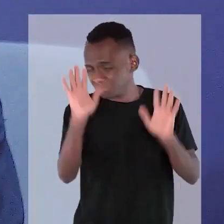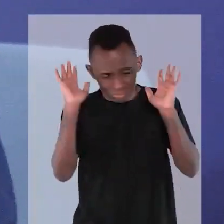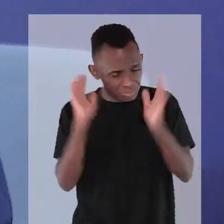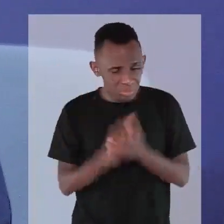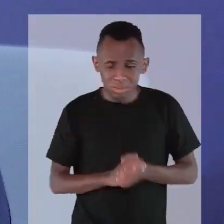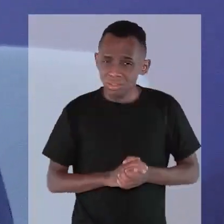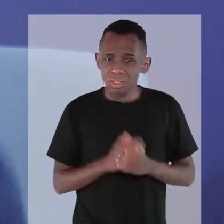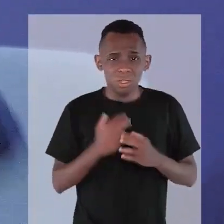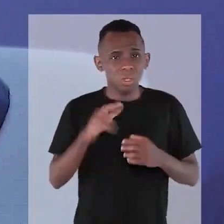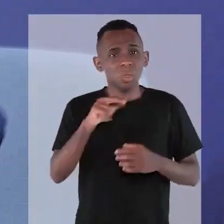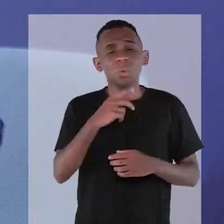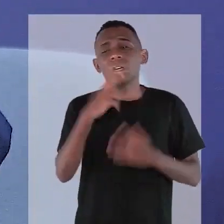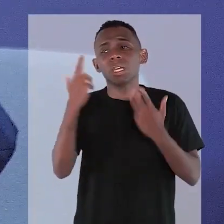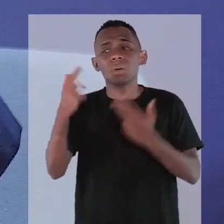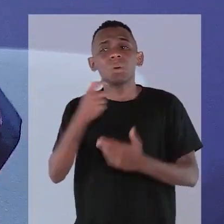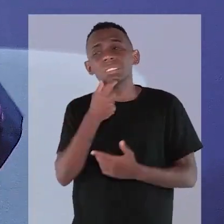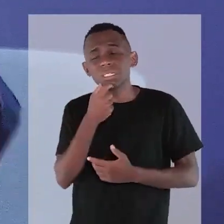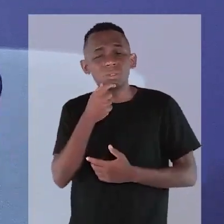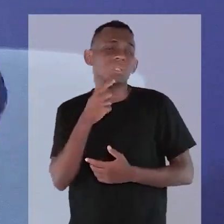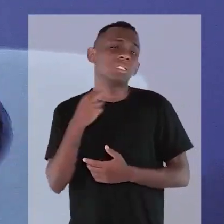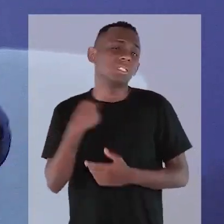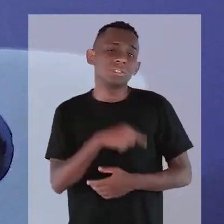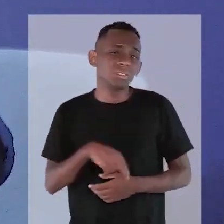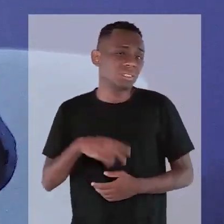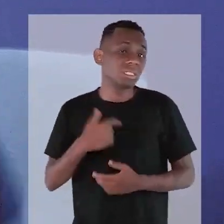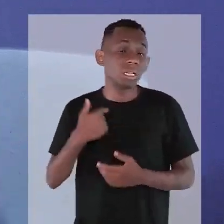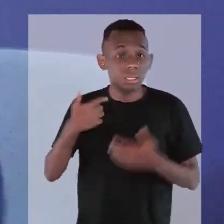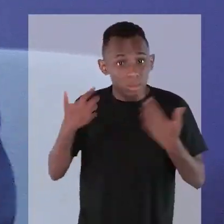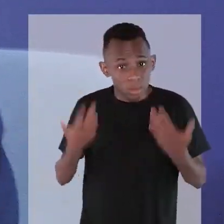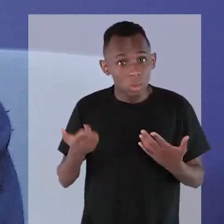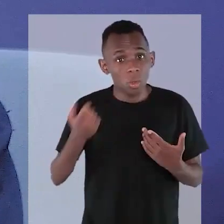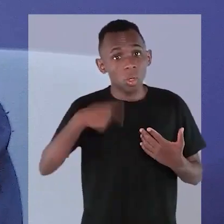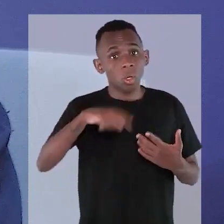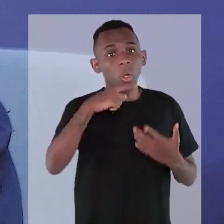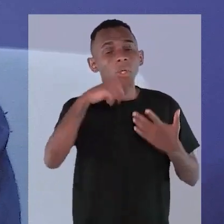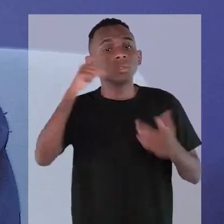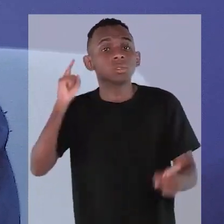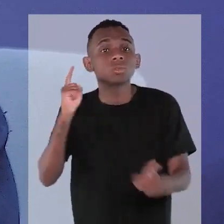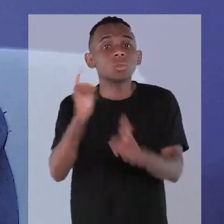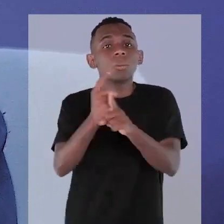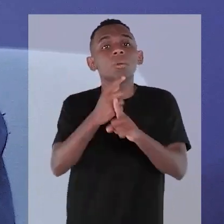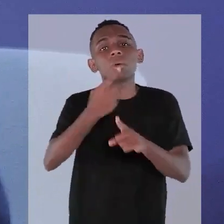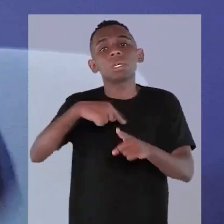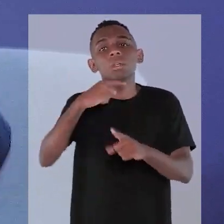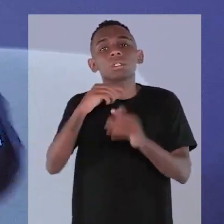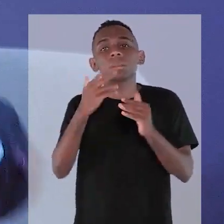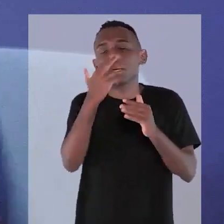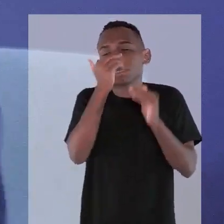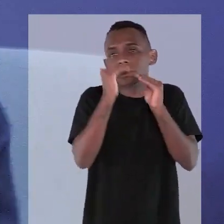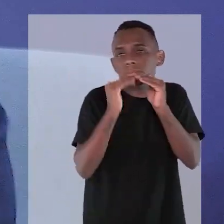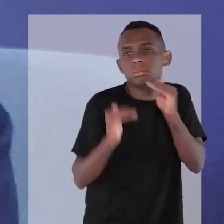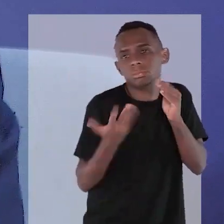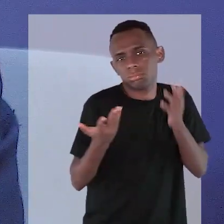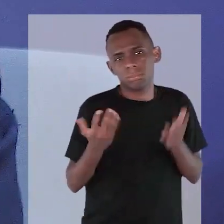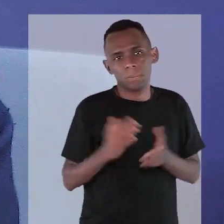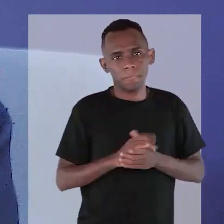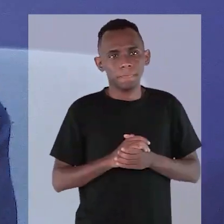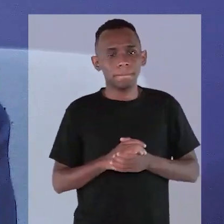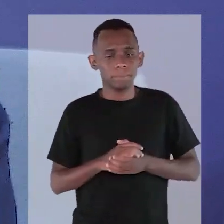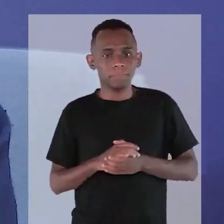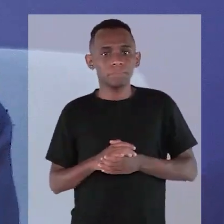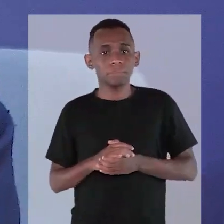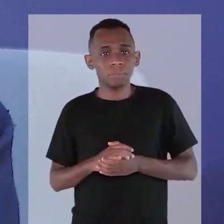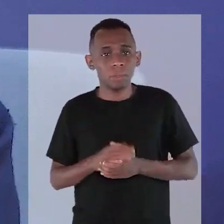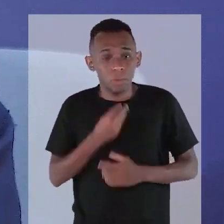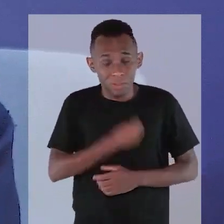China. Então, encontramos o nosso espelho do que é essa nossa mediocridade nessa figura